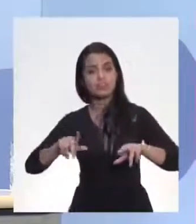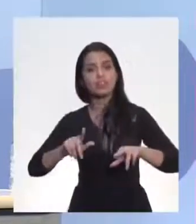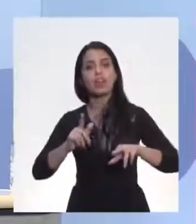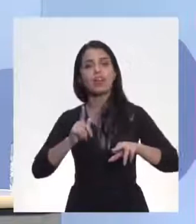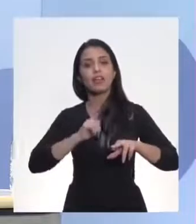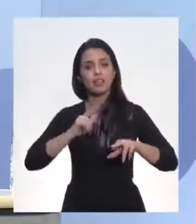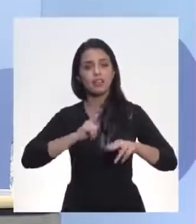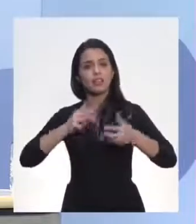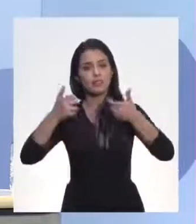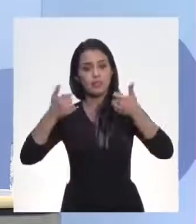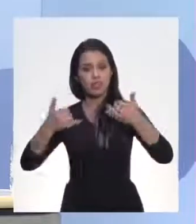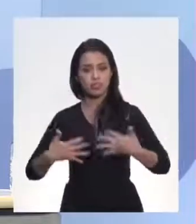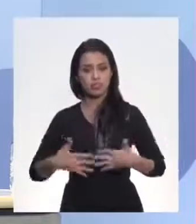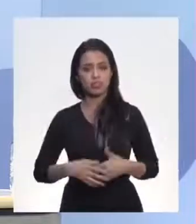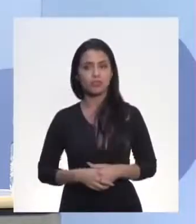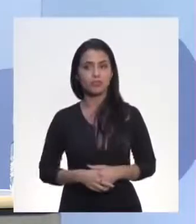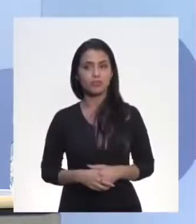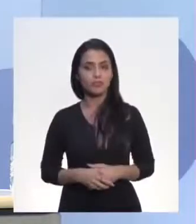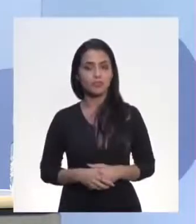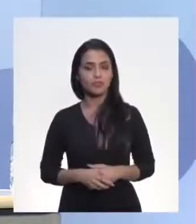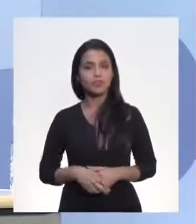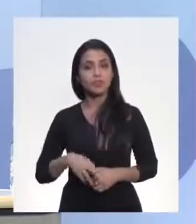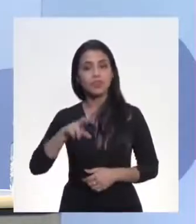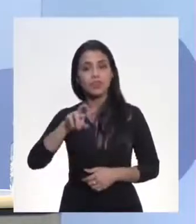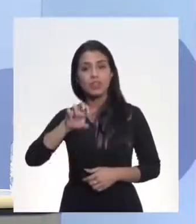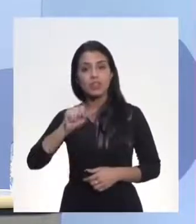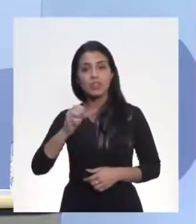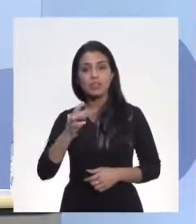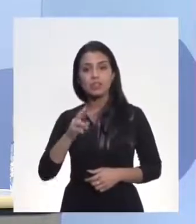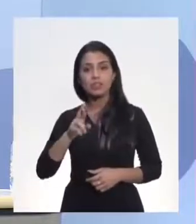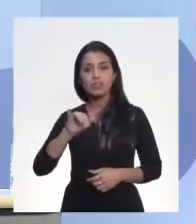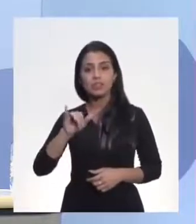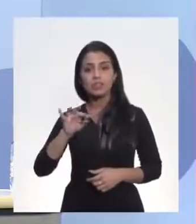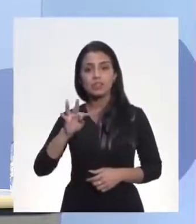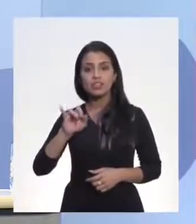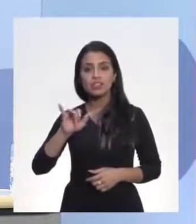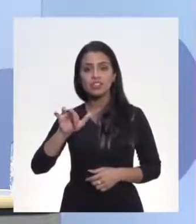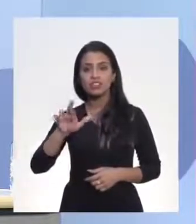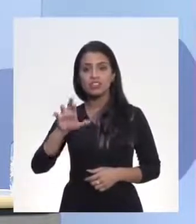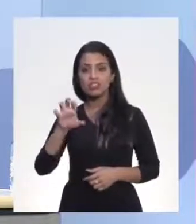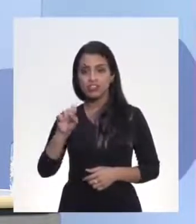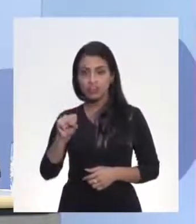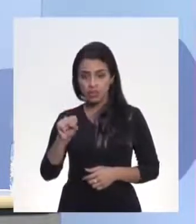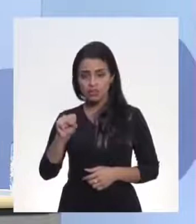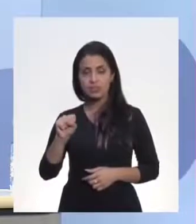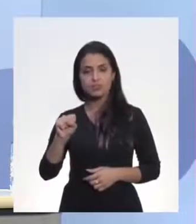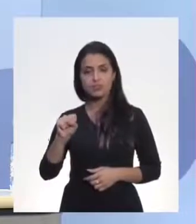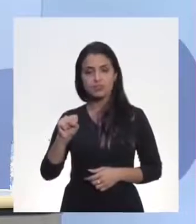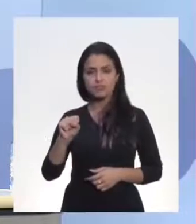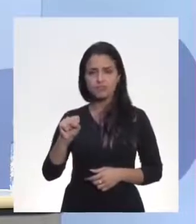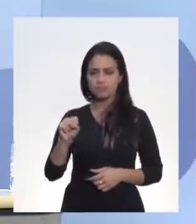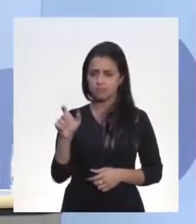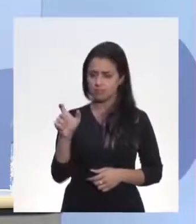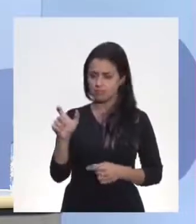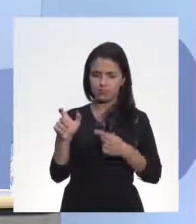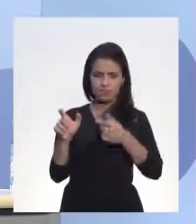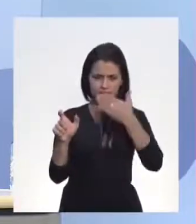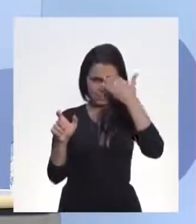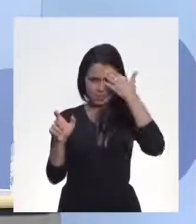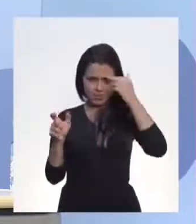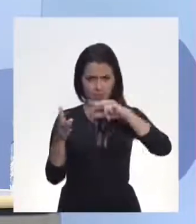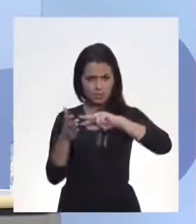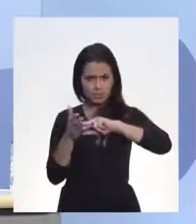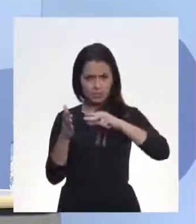Na telinha aí, as restritivas são aquelas que restringem. Sabe o que é restringir, gente? A gente